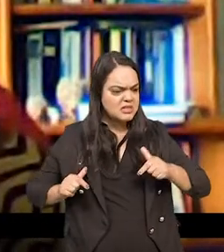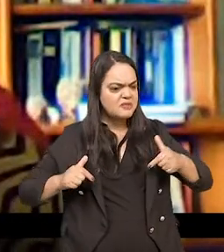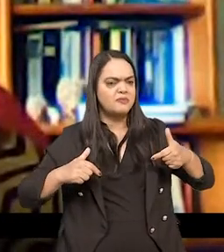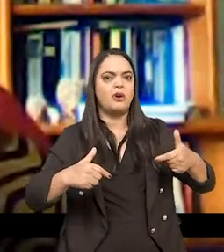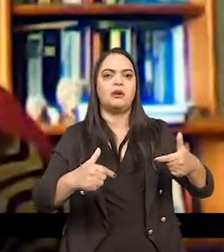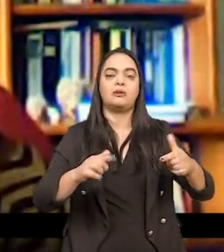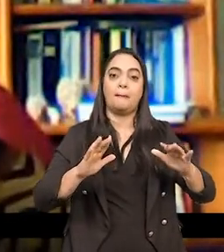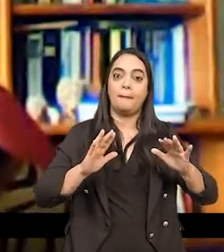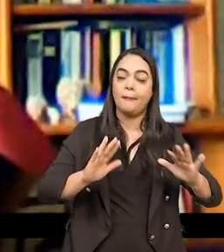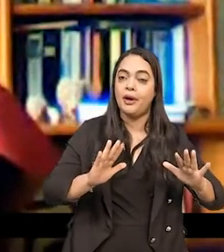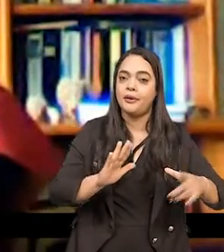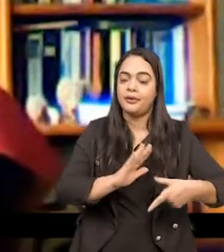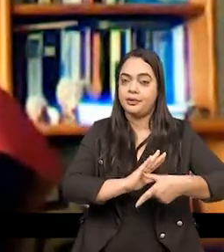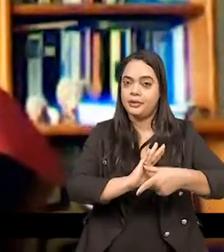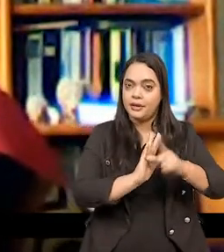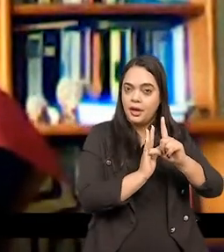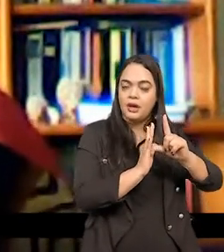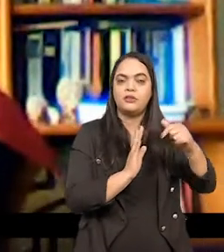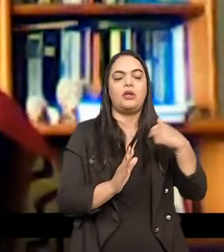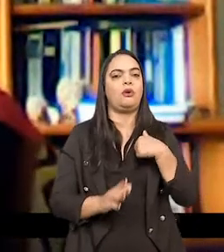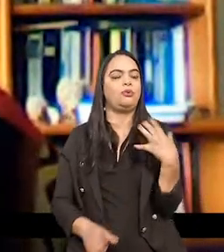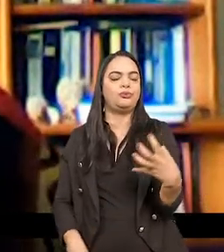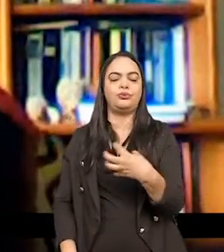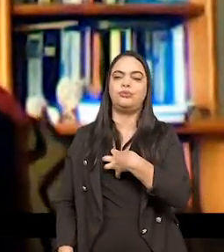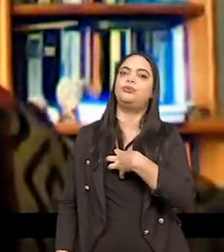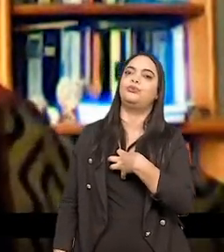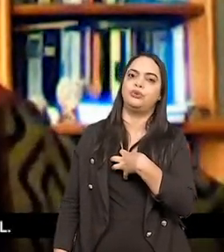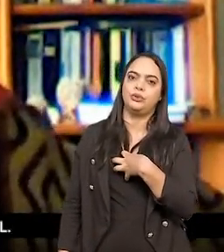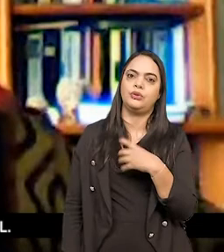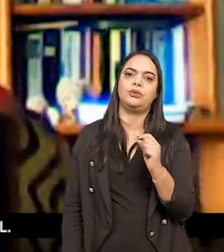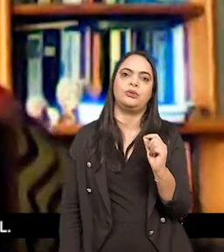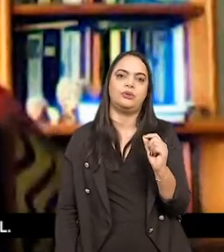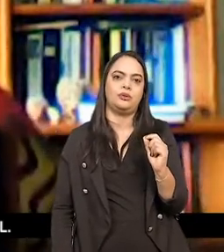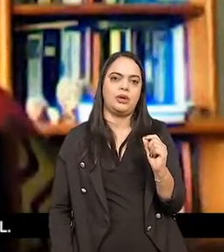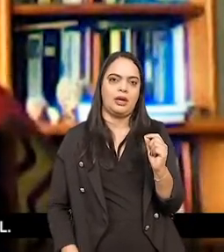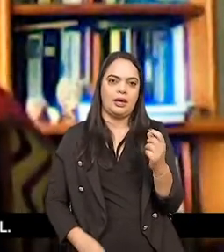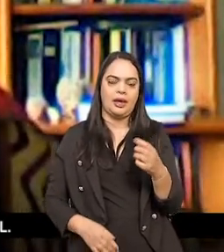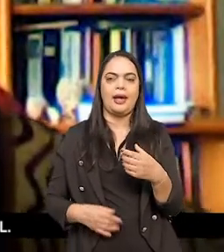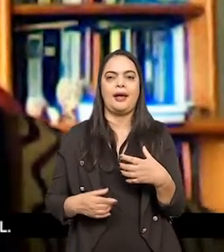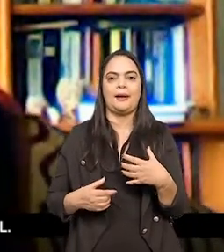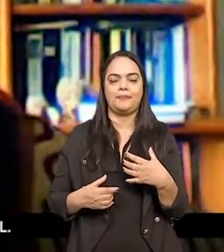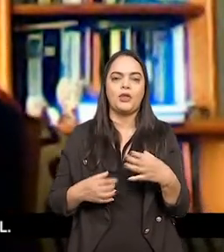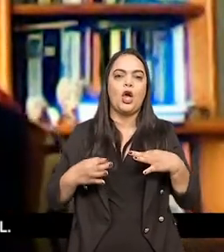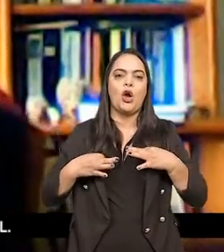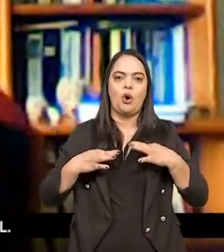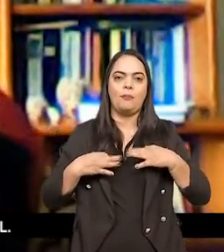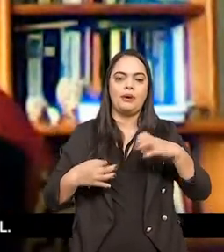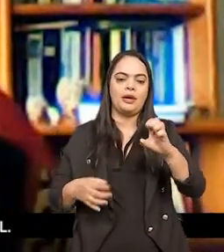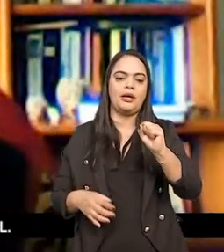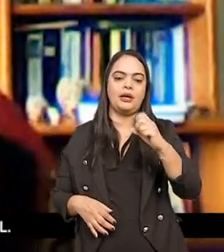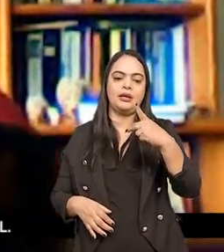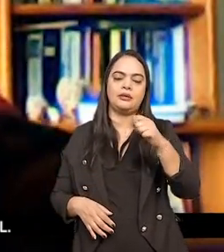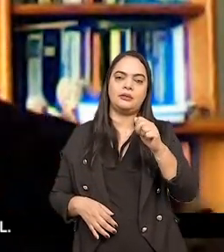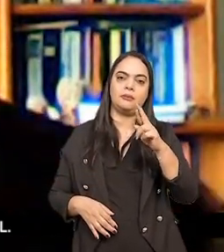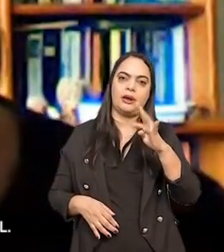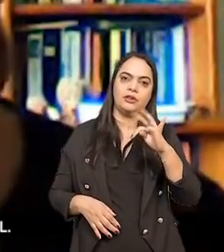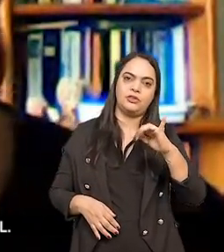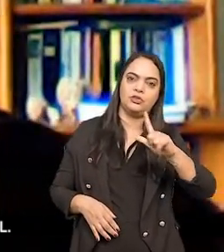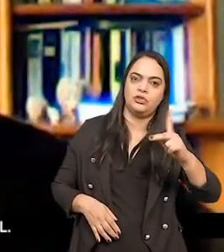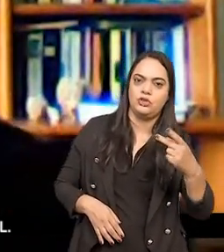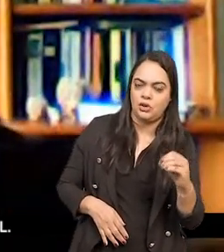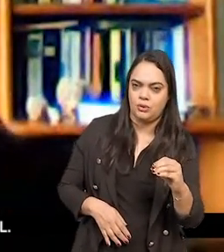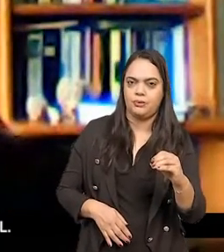irem, uma coisa que me dá muita dor, assim, era o espartilho, milhares morreram de baço esmagado.